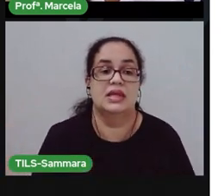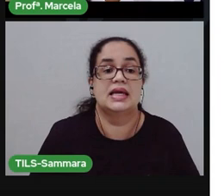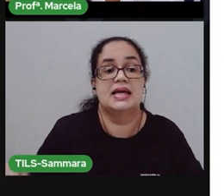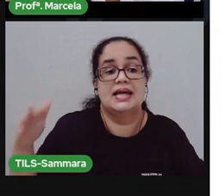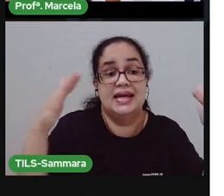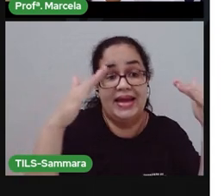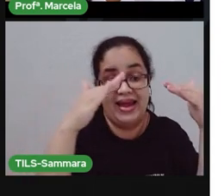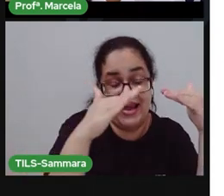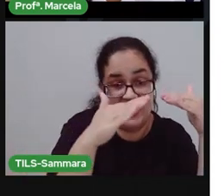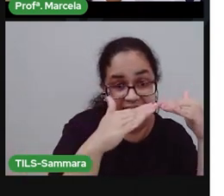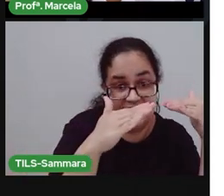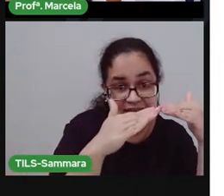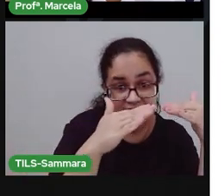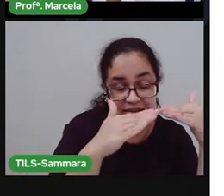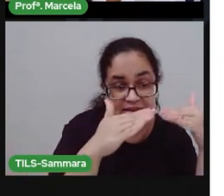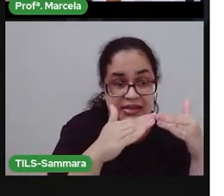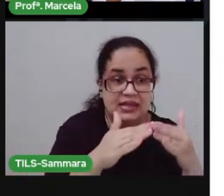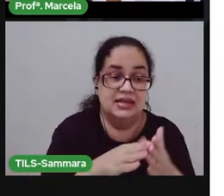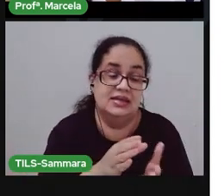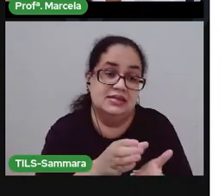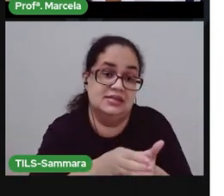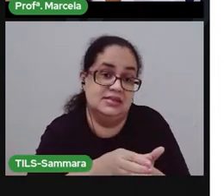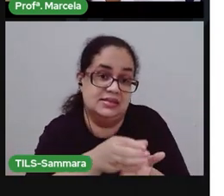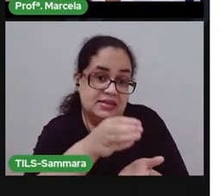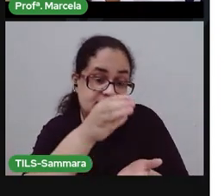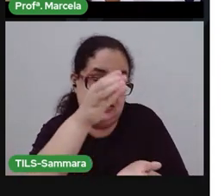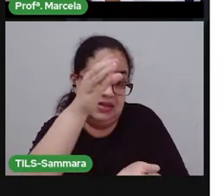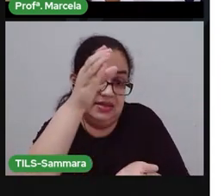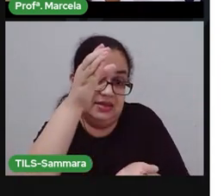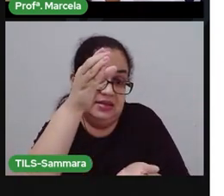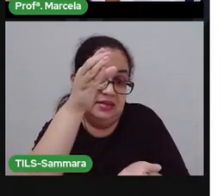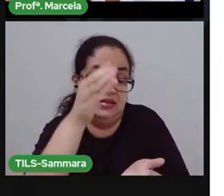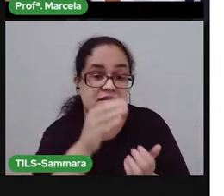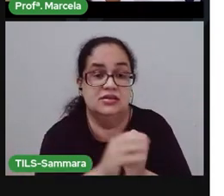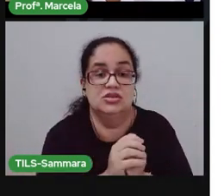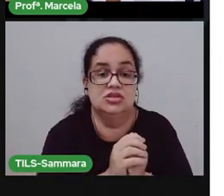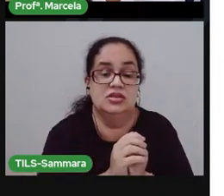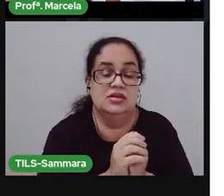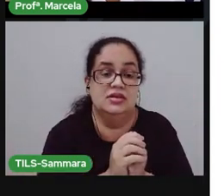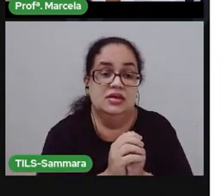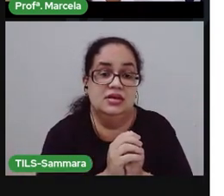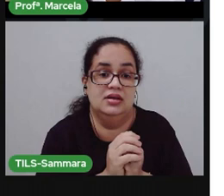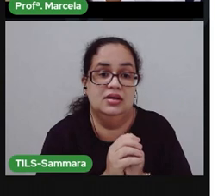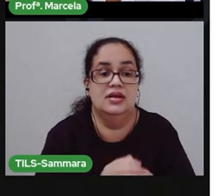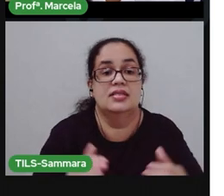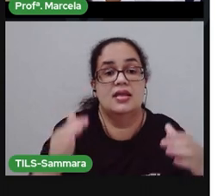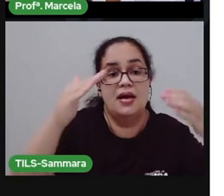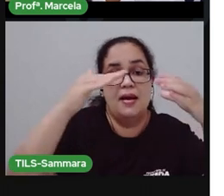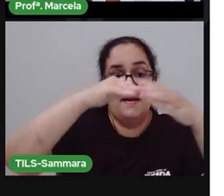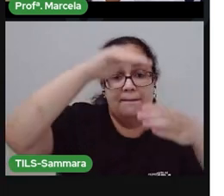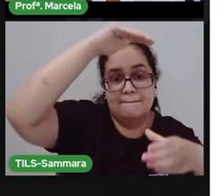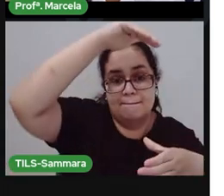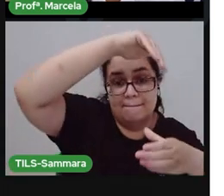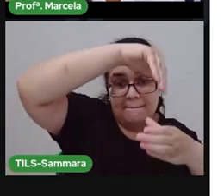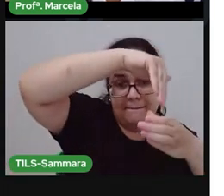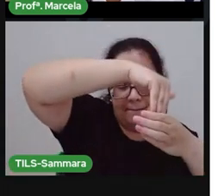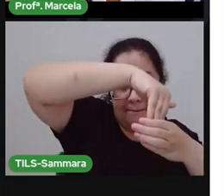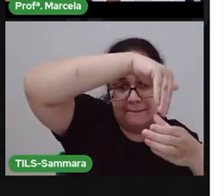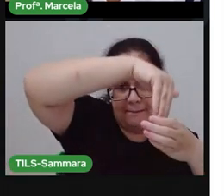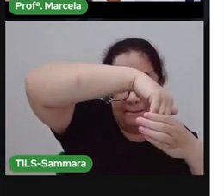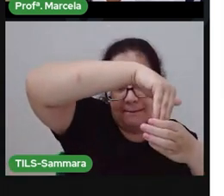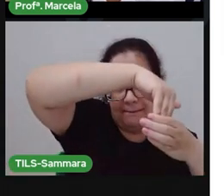abelha. Essa casa é de lata.